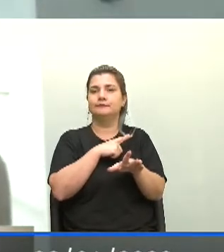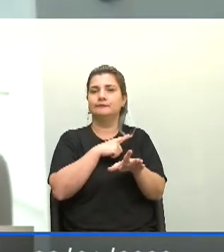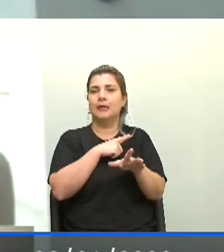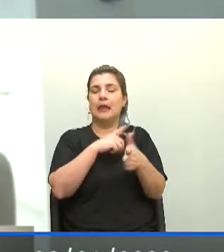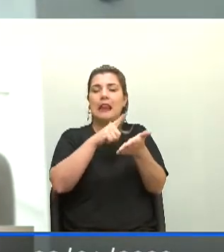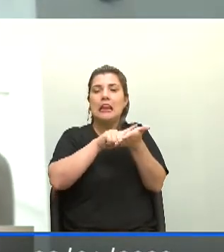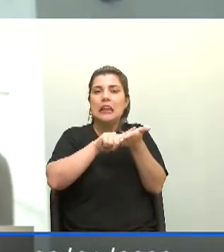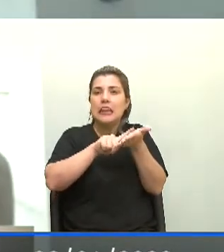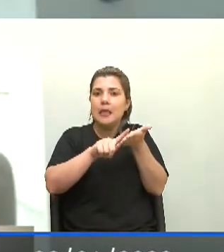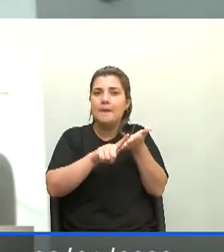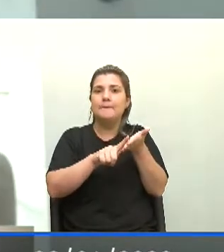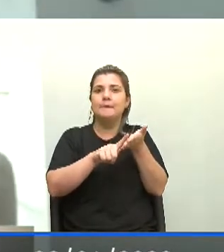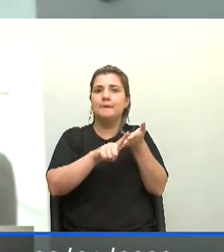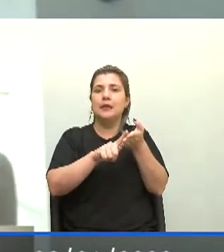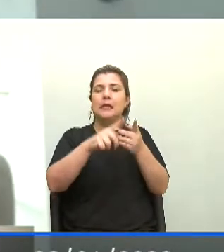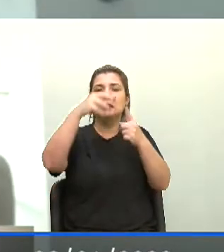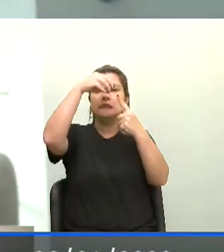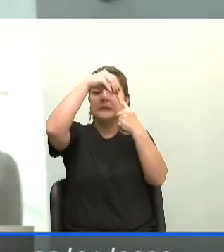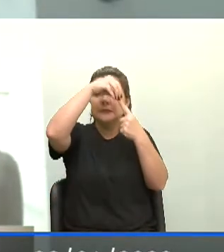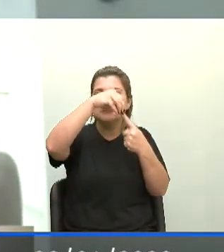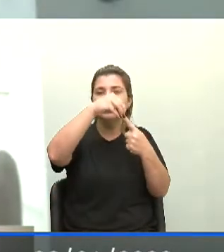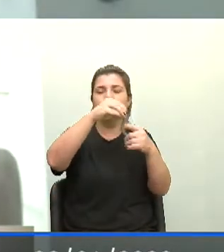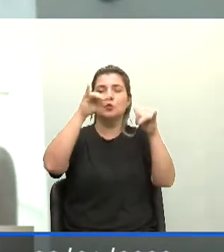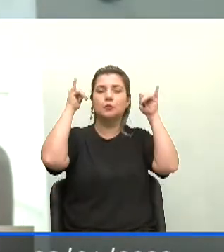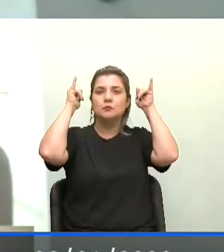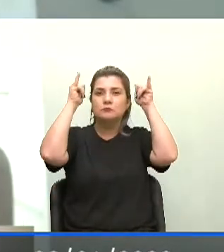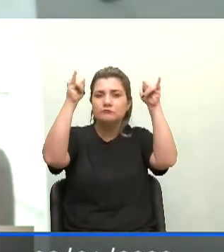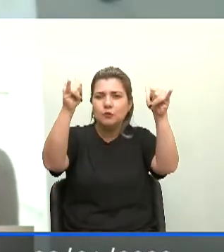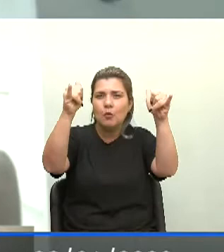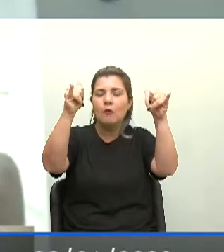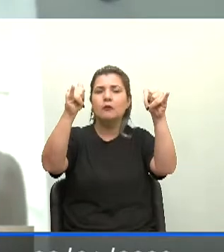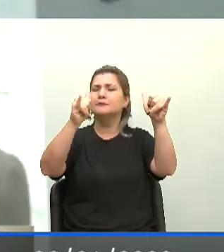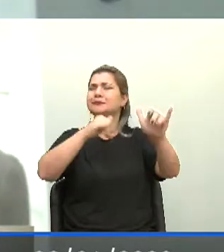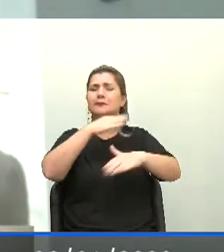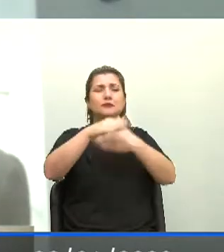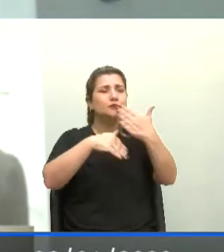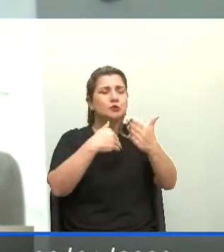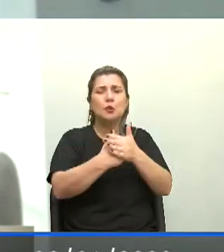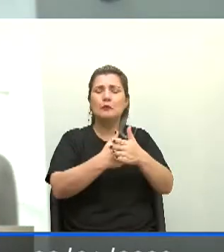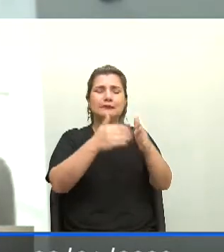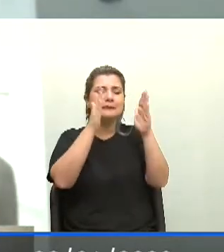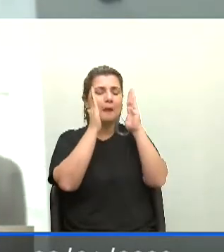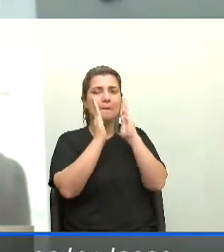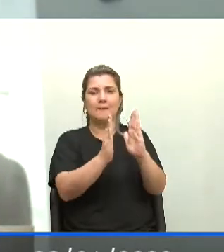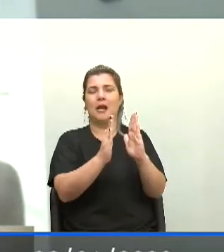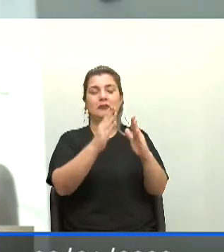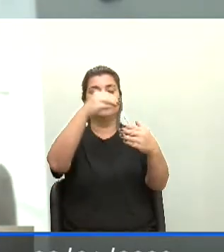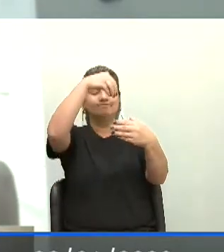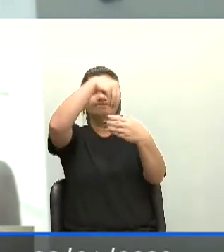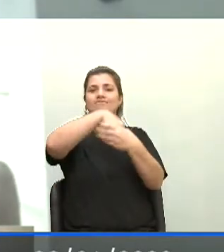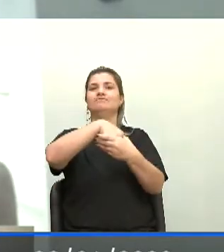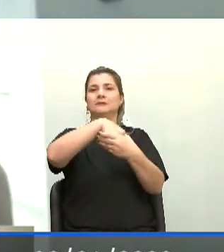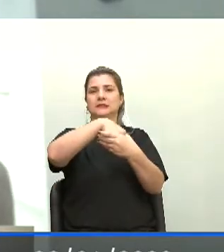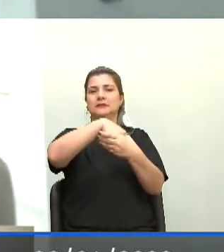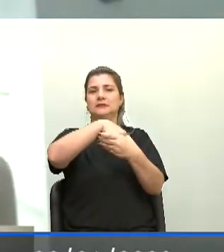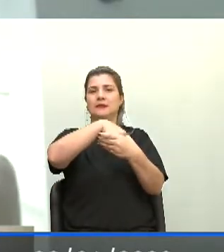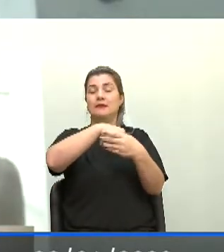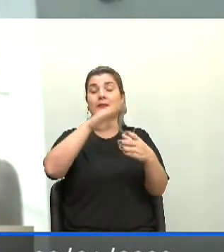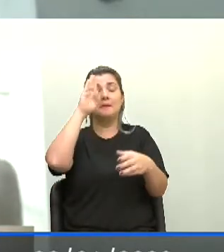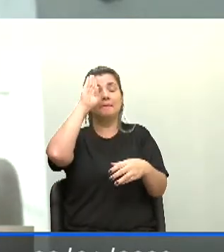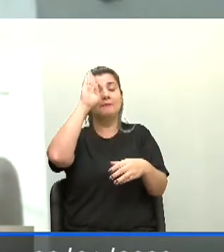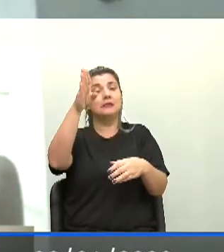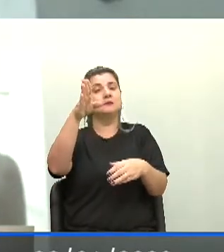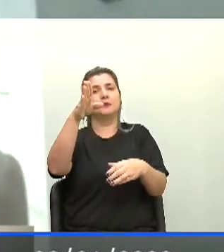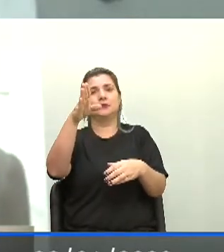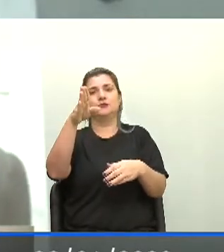higienização das paradas de ônibus, dos ônibus, né, então toda essa parte interna, né, e principalmente quase que uma lavagem